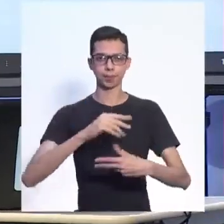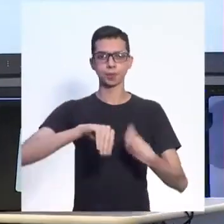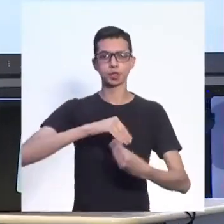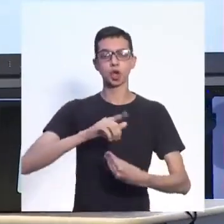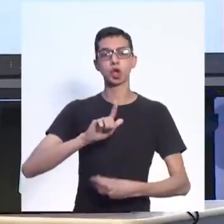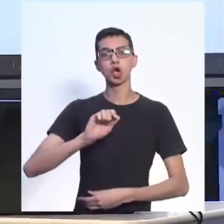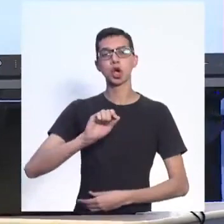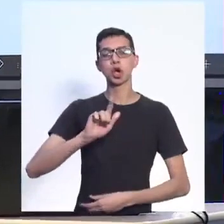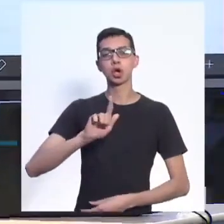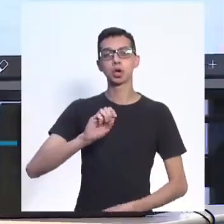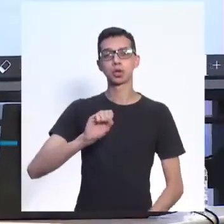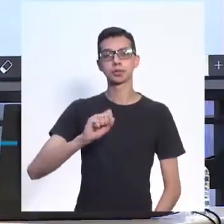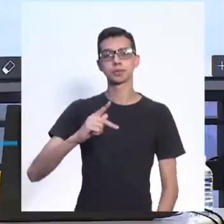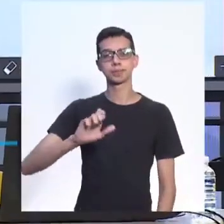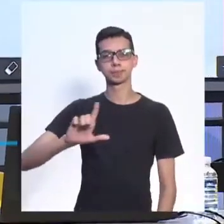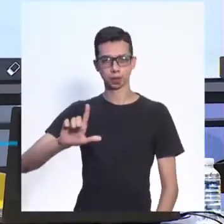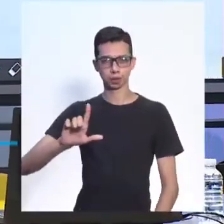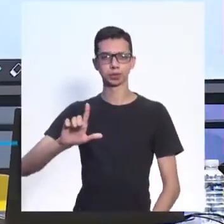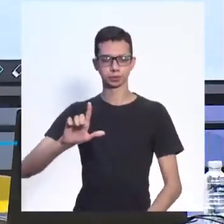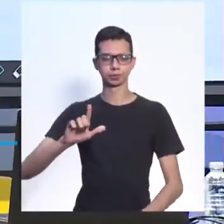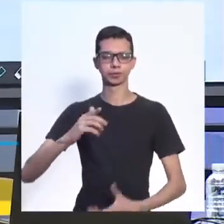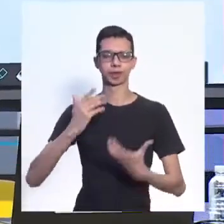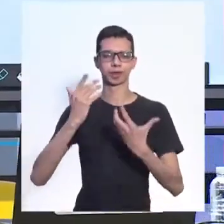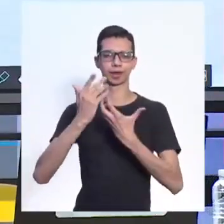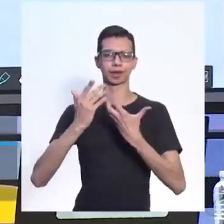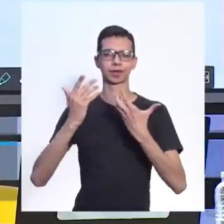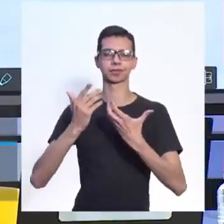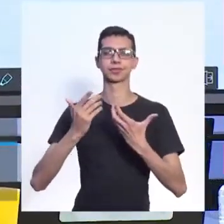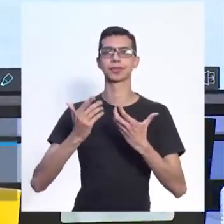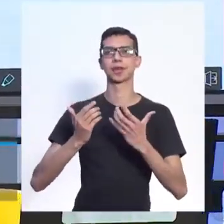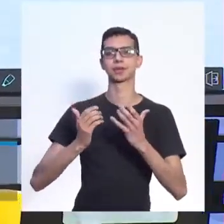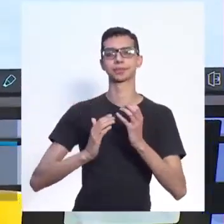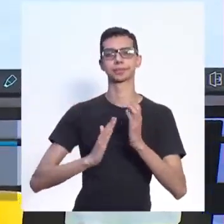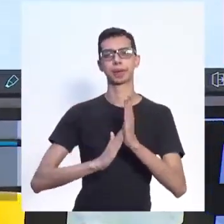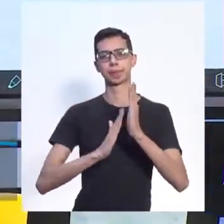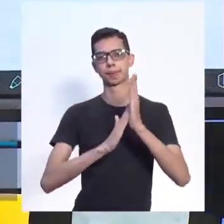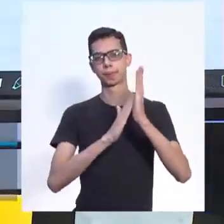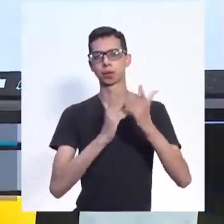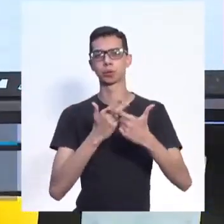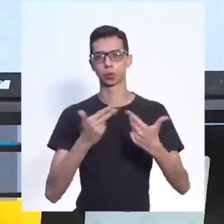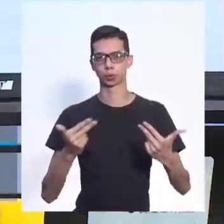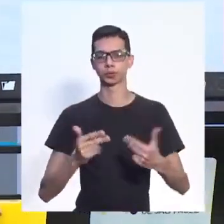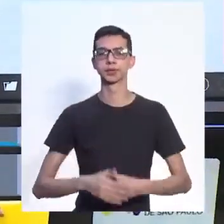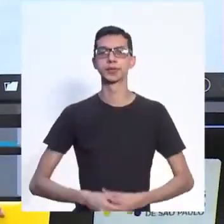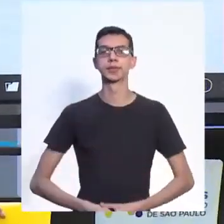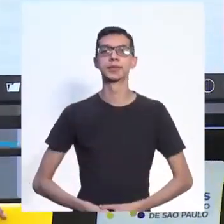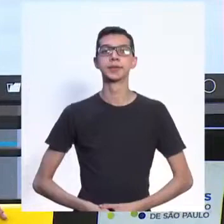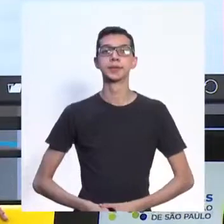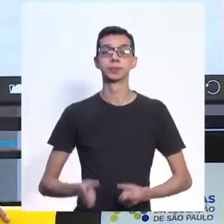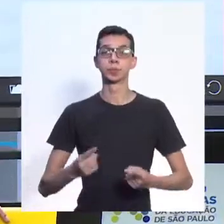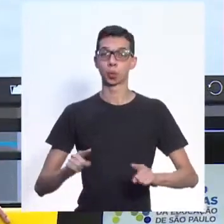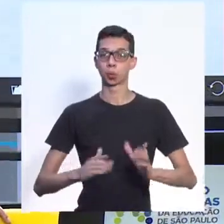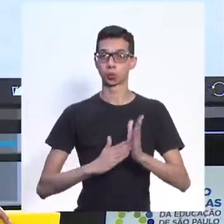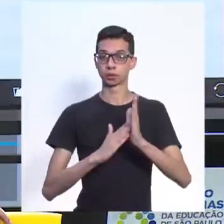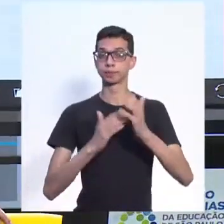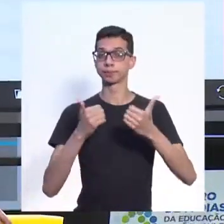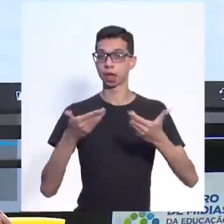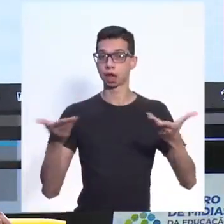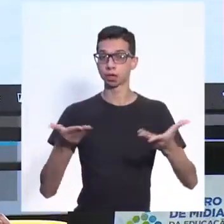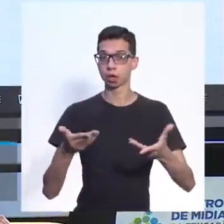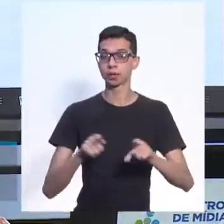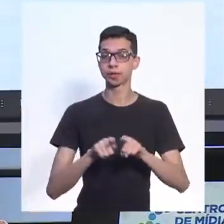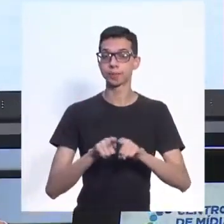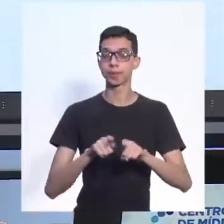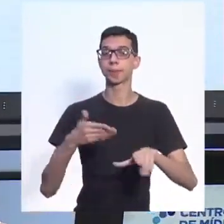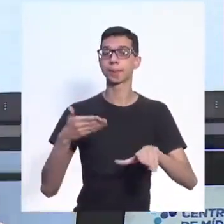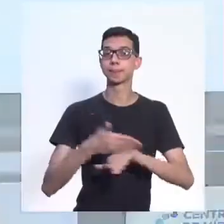professoras, né, que estão aí acompanhando nossas aulas, participando com a gente. E agora, gente, além do nosso chat, nós temos mais uma forma de interação, né, através aí